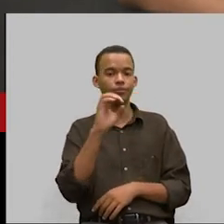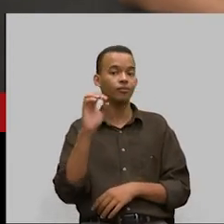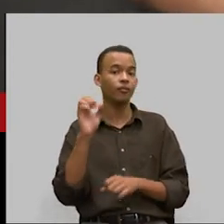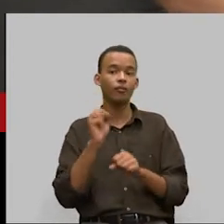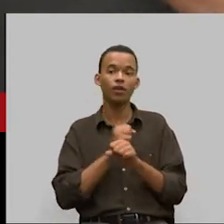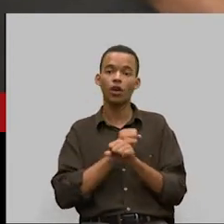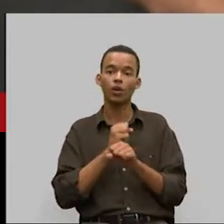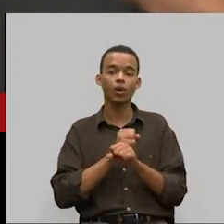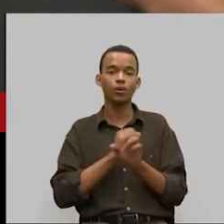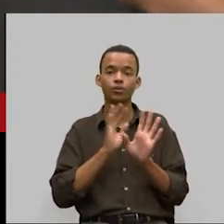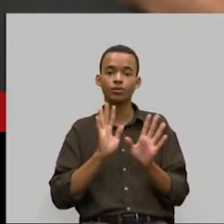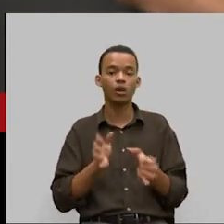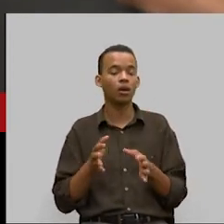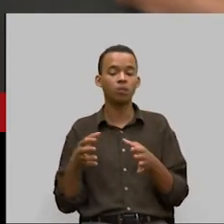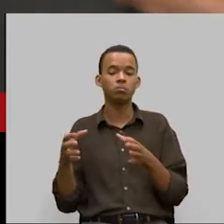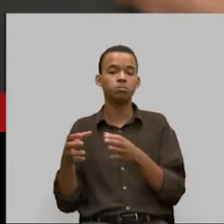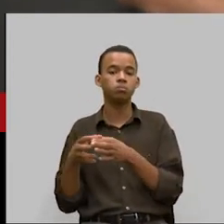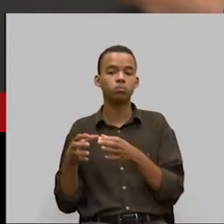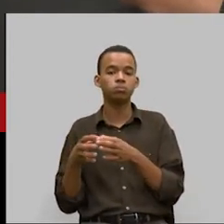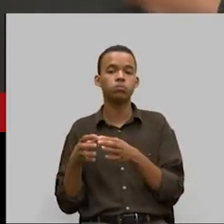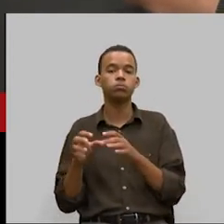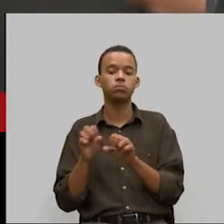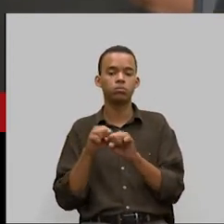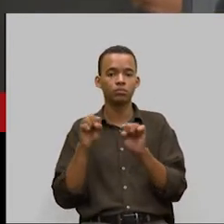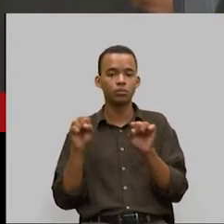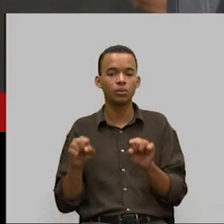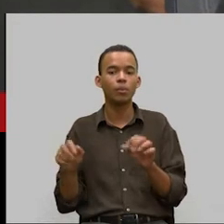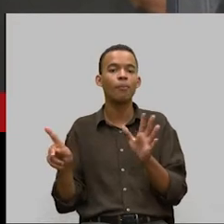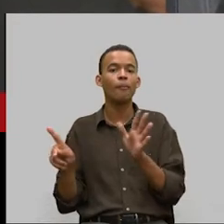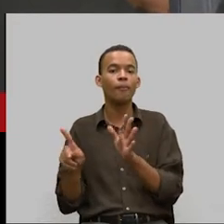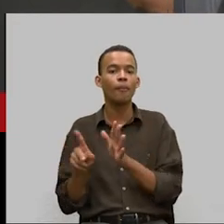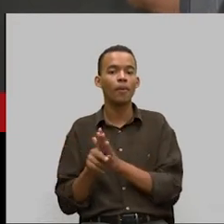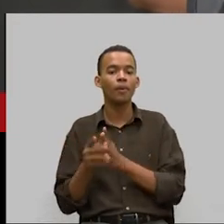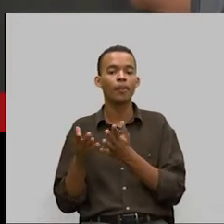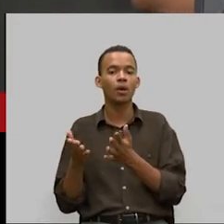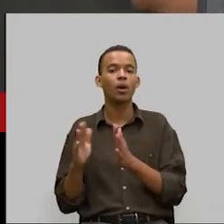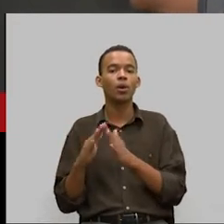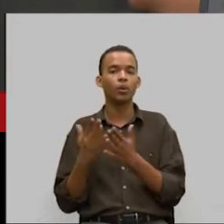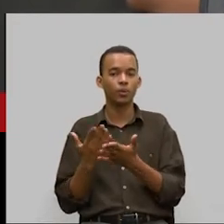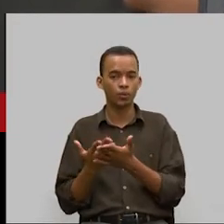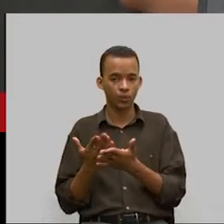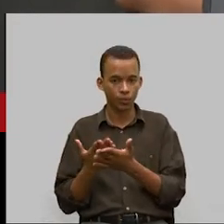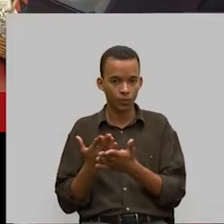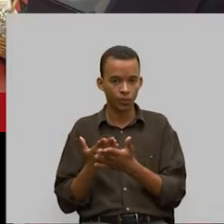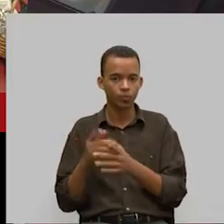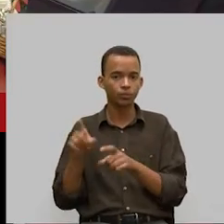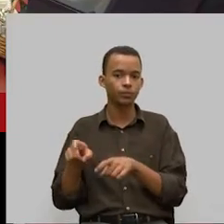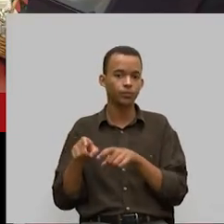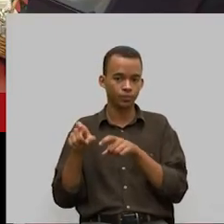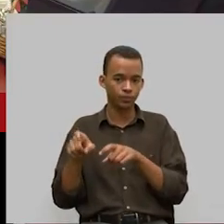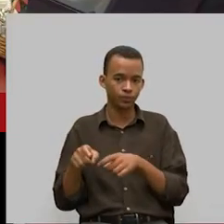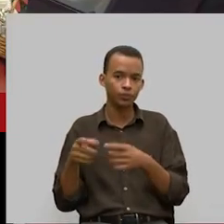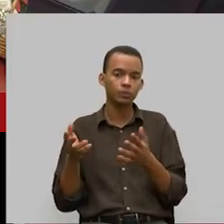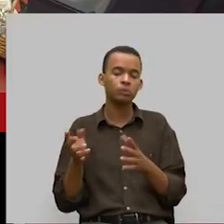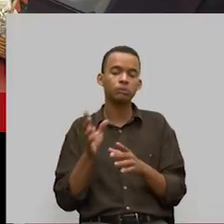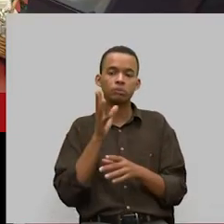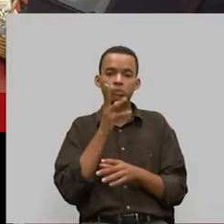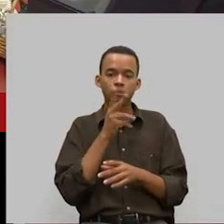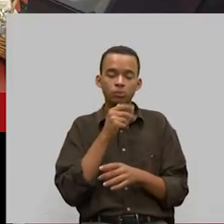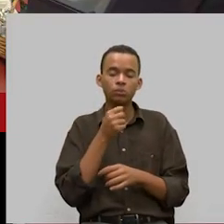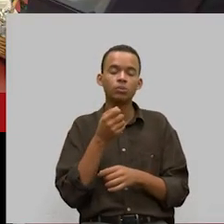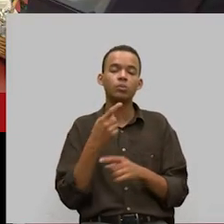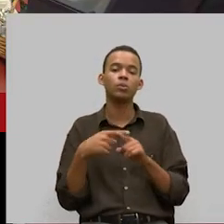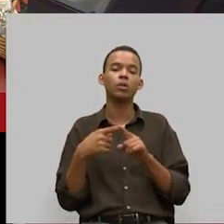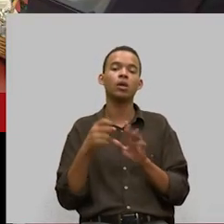sistema de Educação do campo nós não estamos falando de uma escolinha Como foi lá no início do século X século